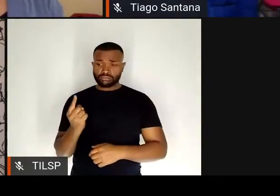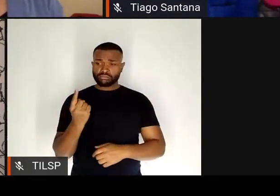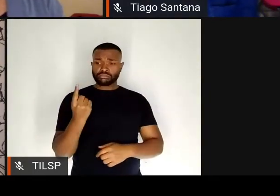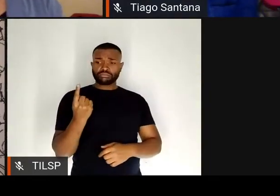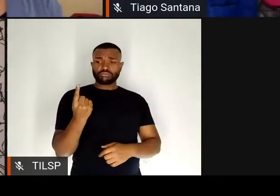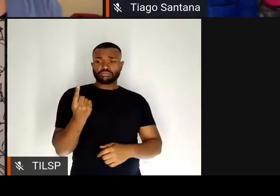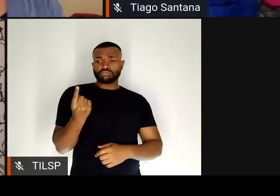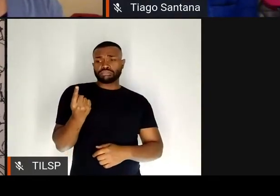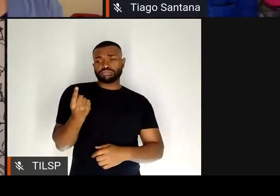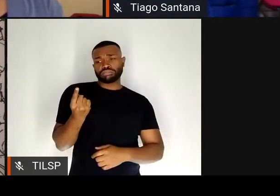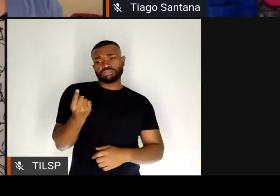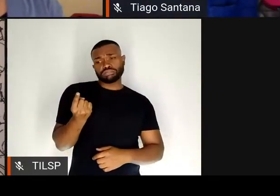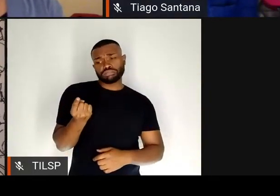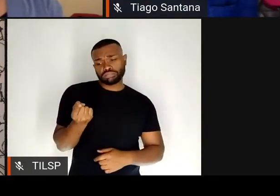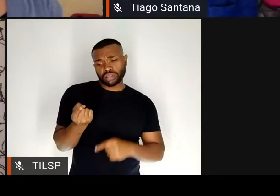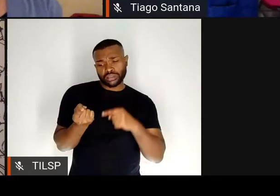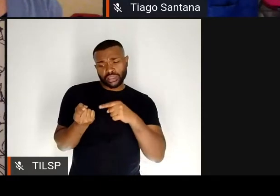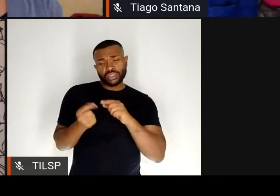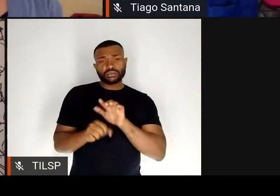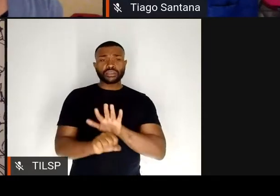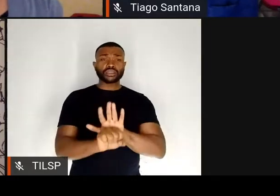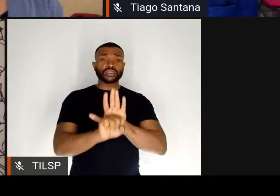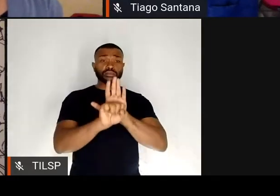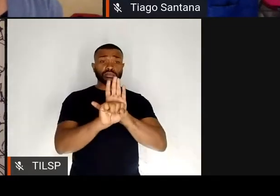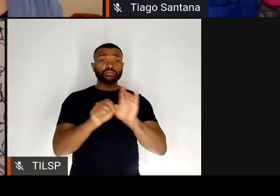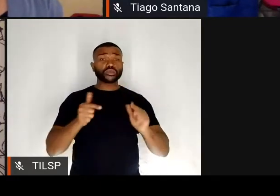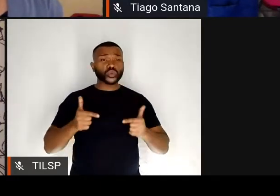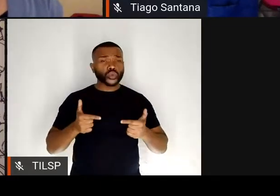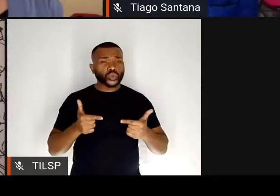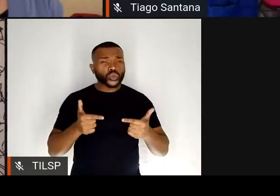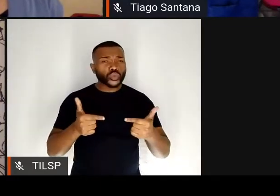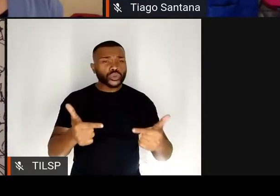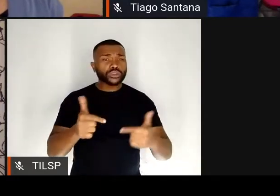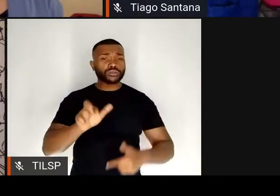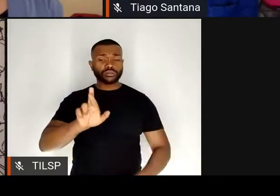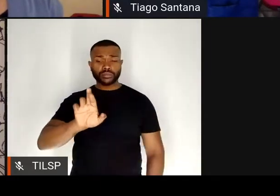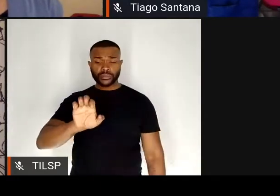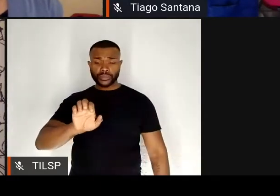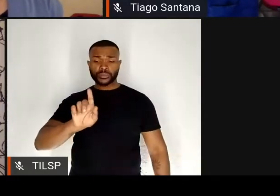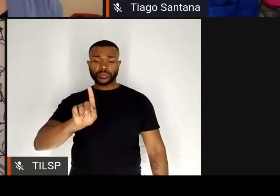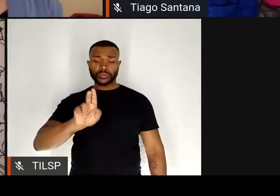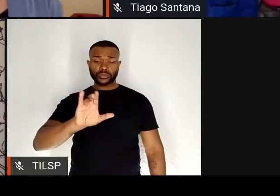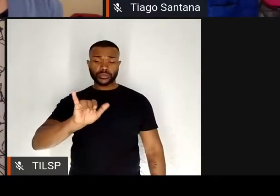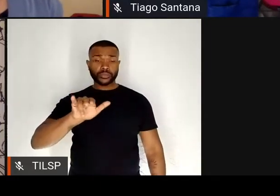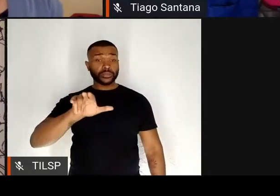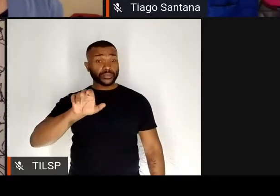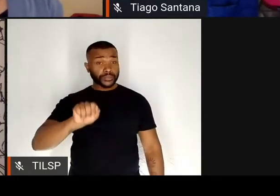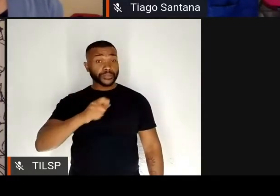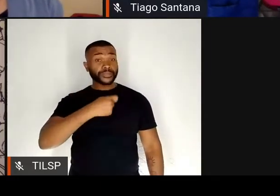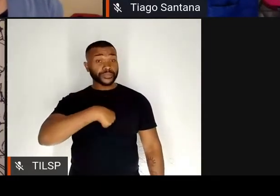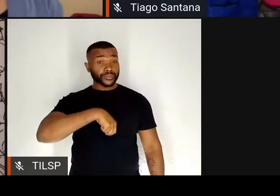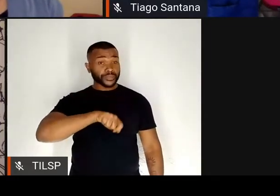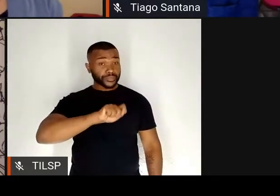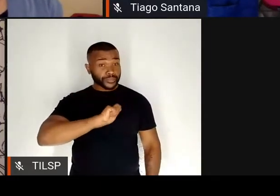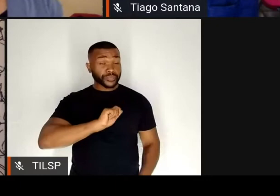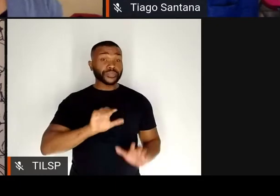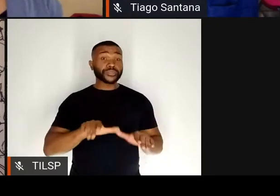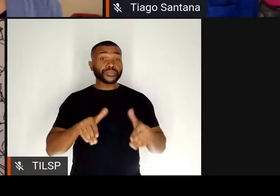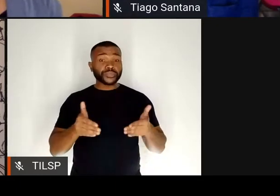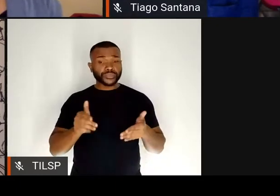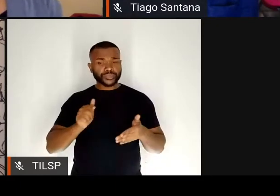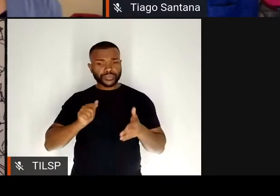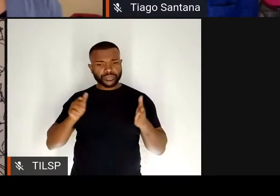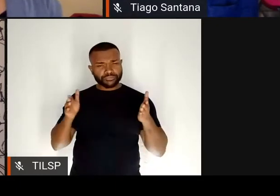ele como símbolo da luta republicana, né, espanhola. Então, o mesmo enfoque é mantido em toda a